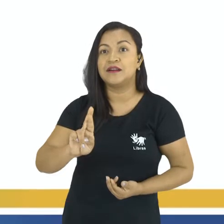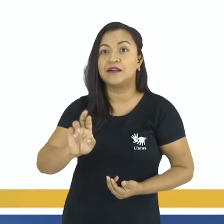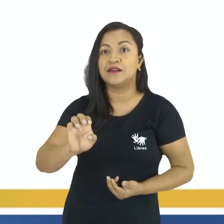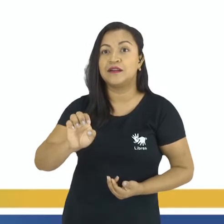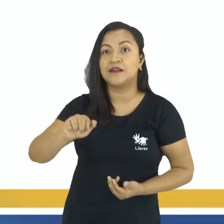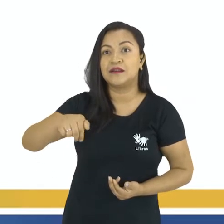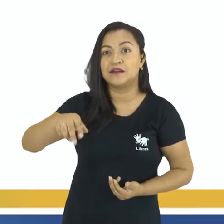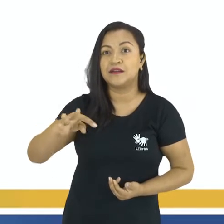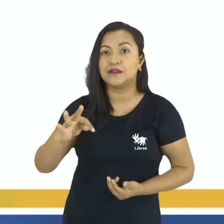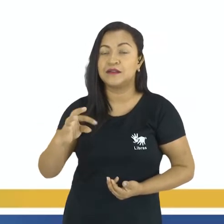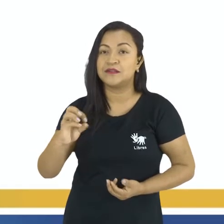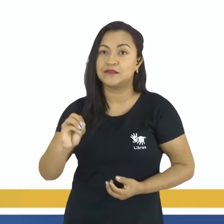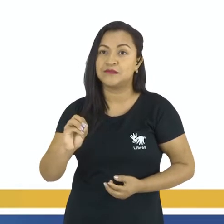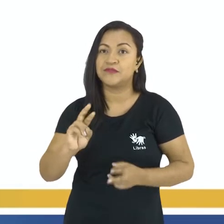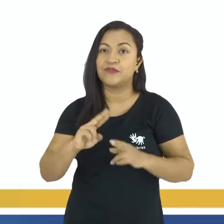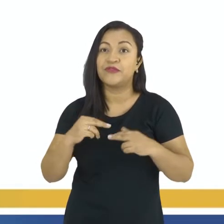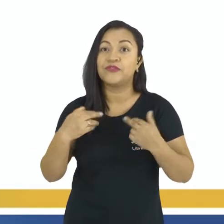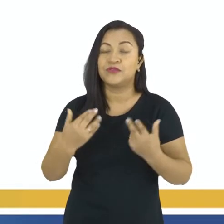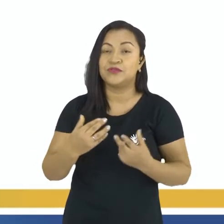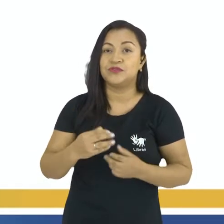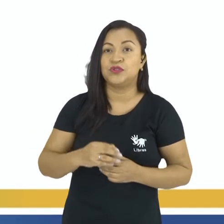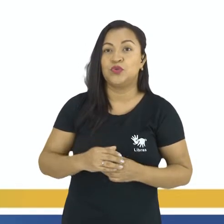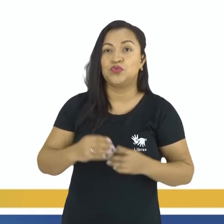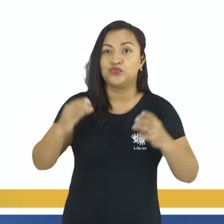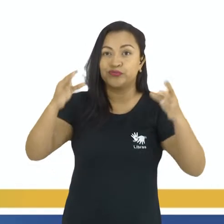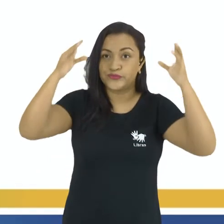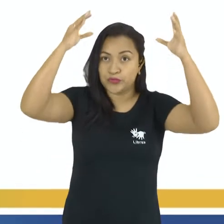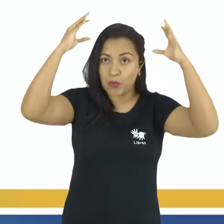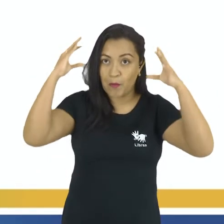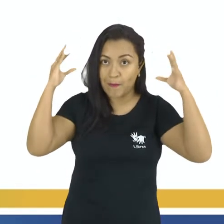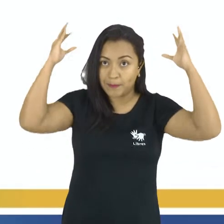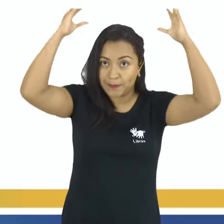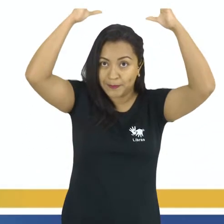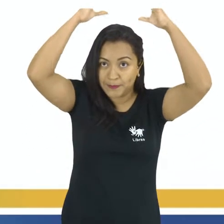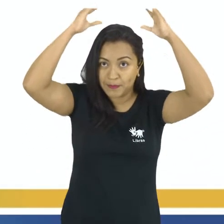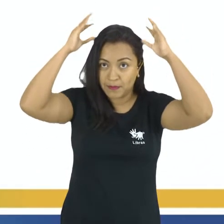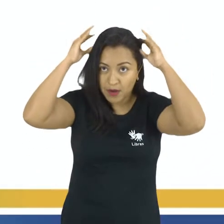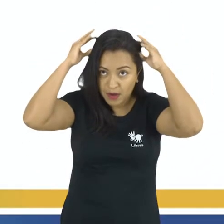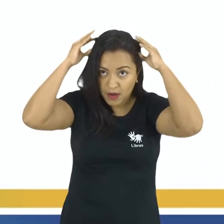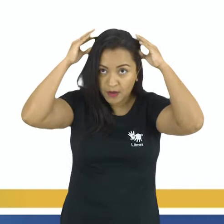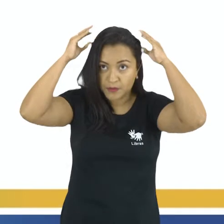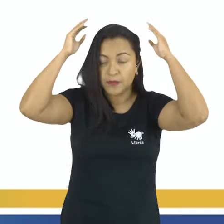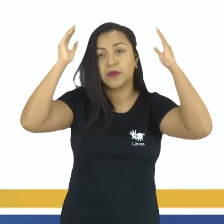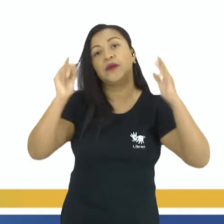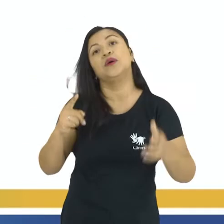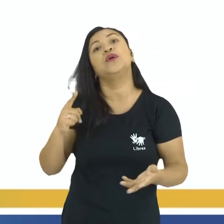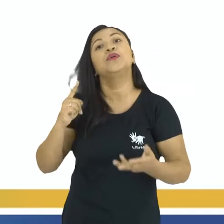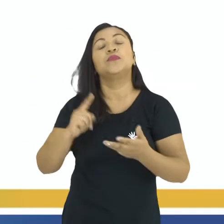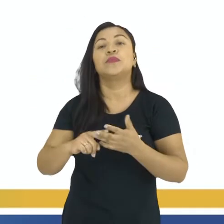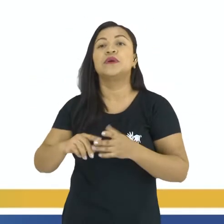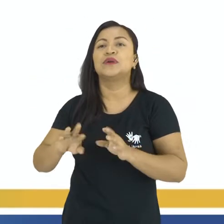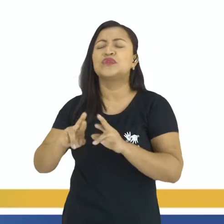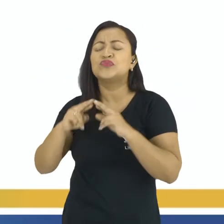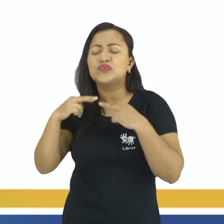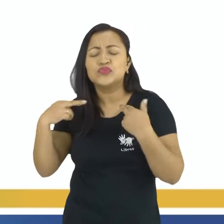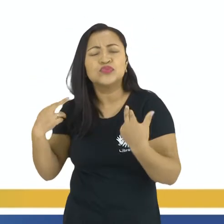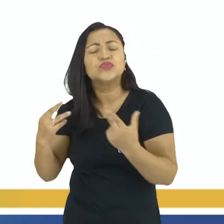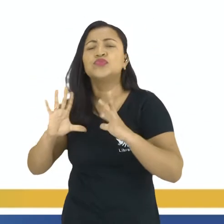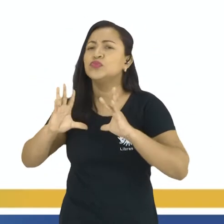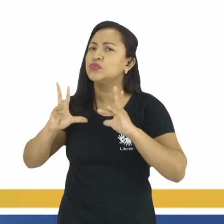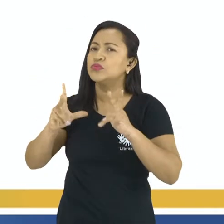a reunião de membros, do clero, papa, sacerdotes, arcebispos, todos